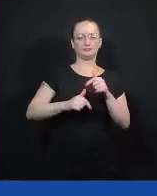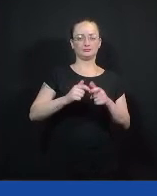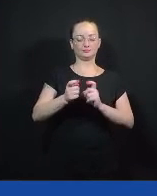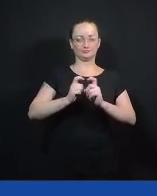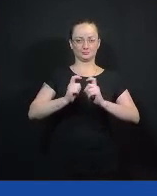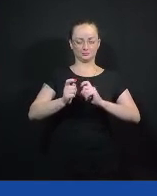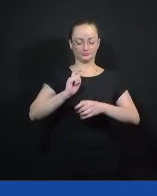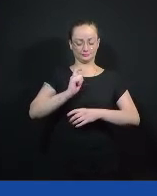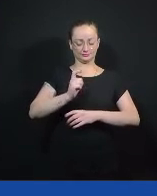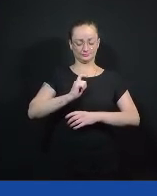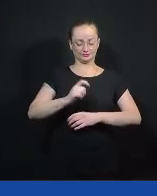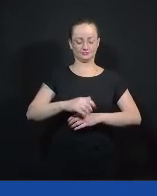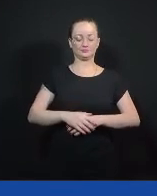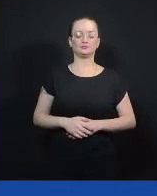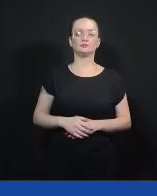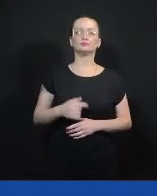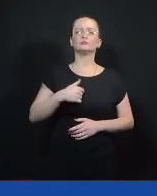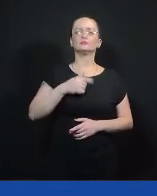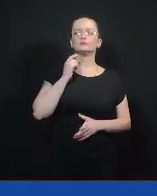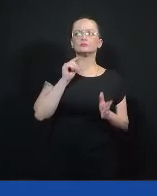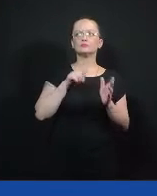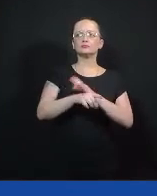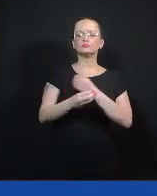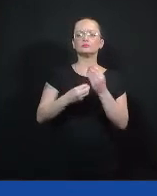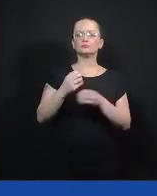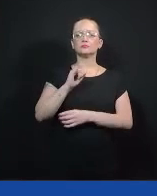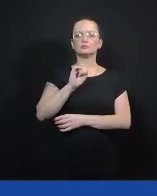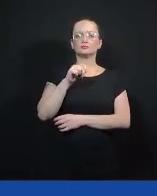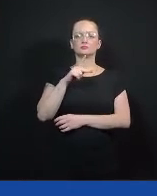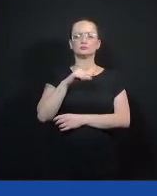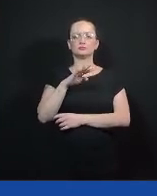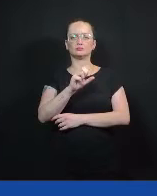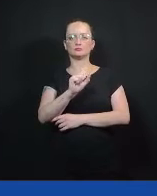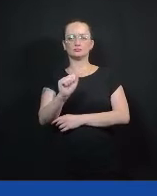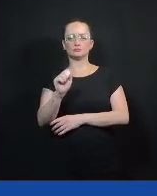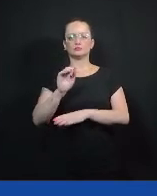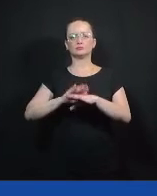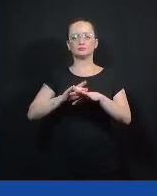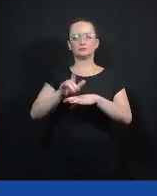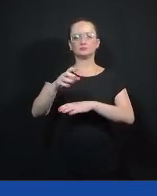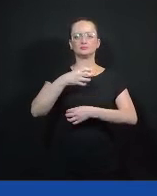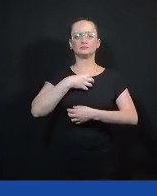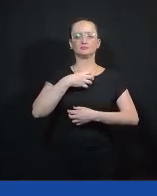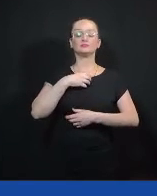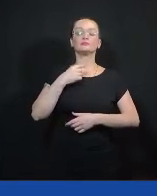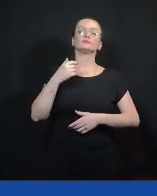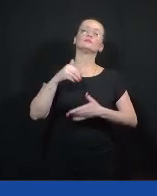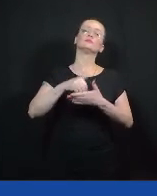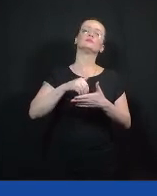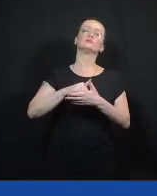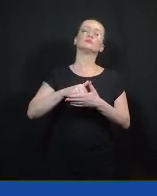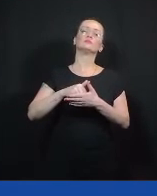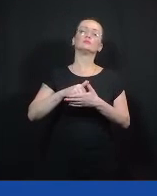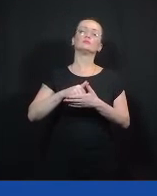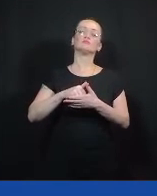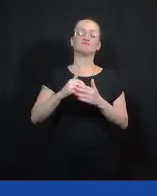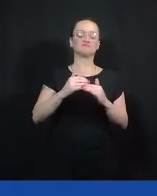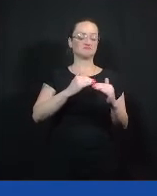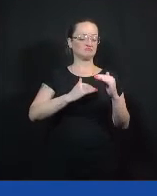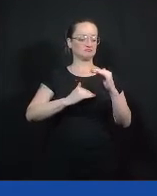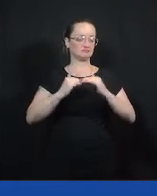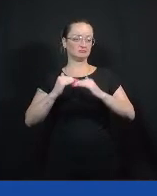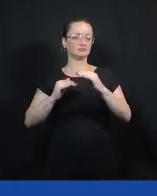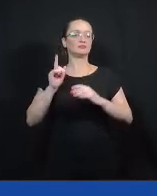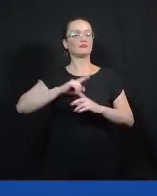carreira jornalística. E aí a gente se pergunta, como que a imprensa faz para cobrir esse tipo de eleição tão